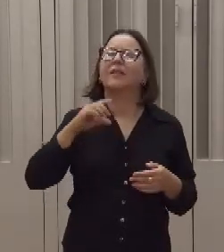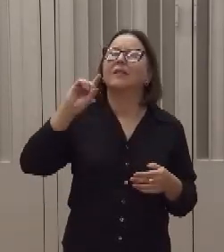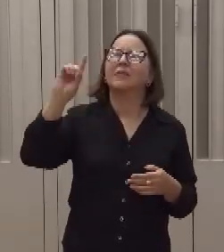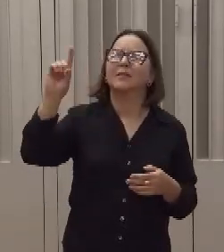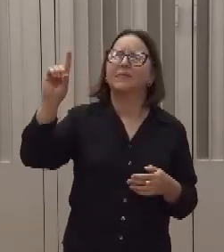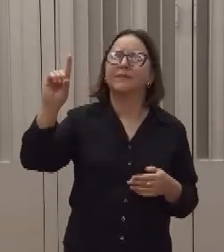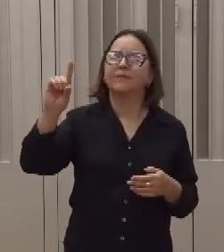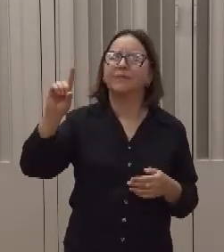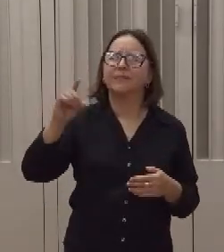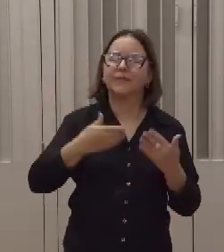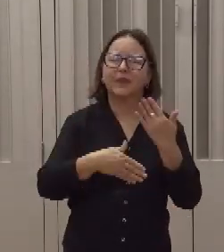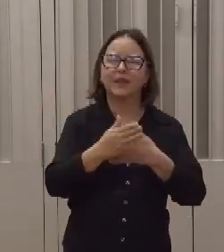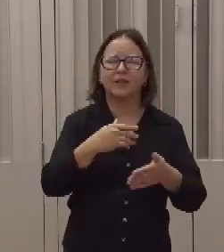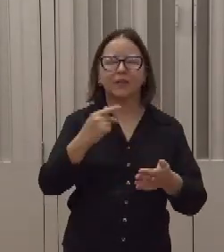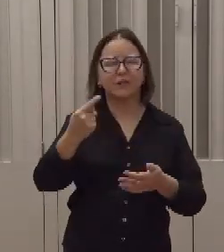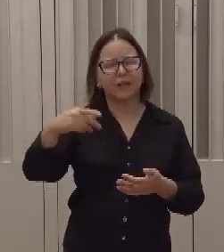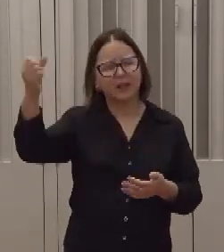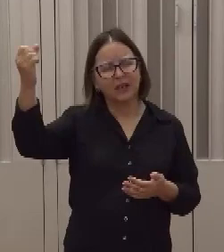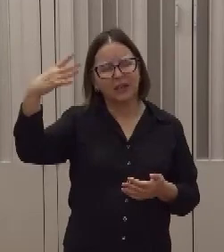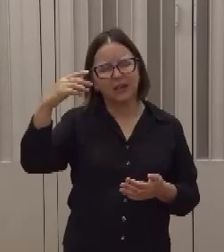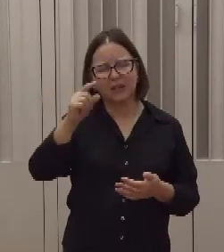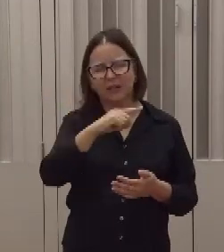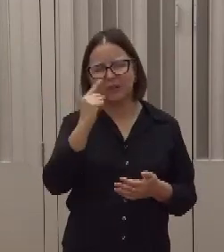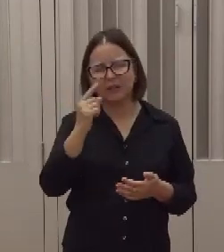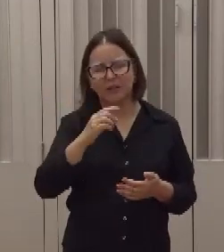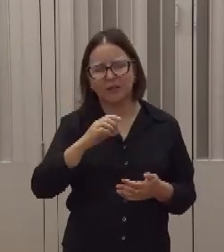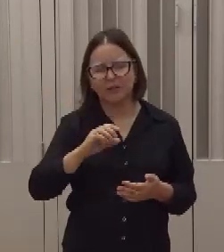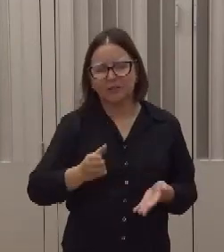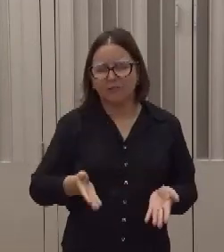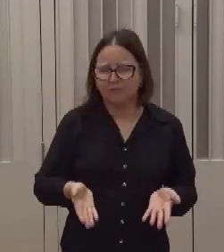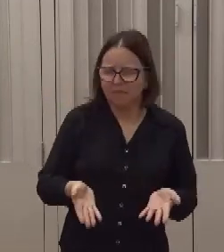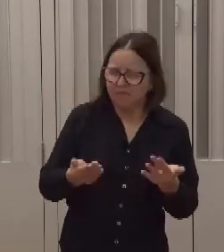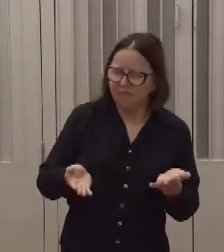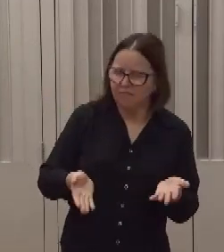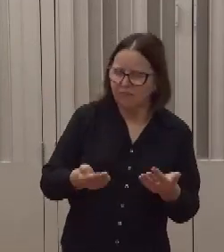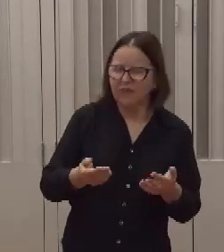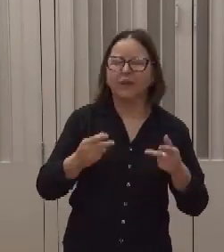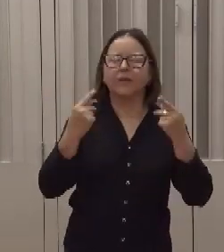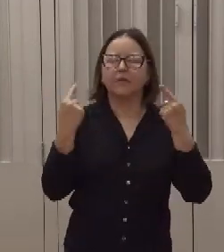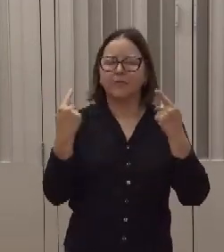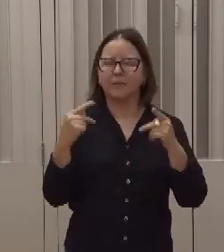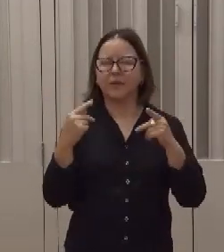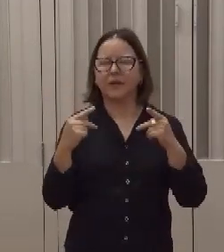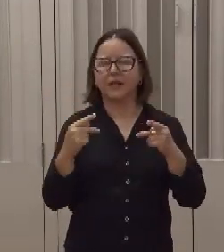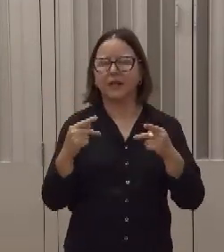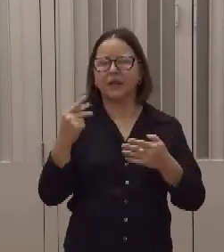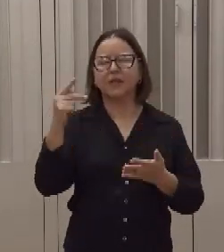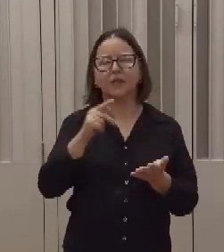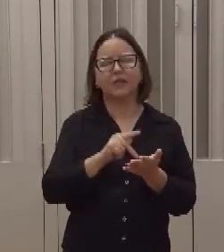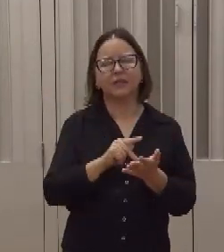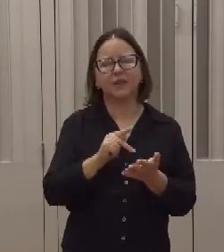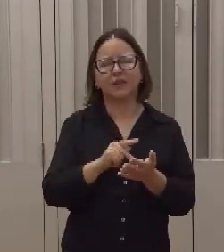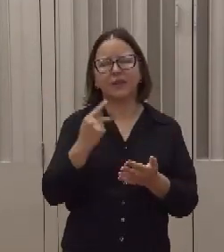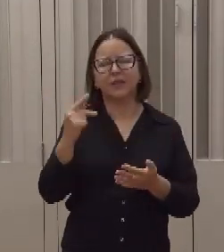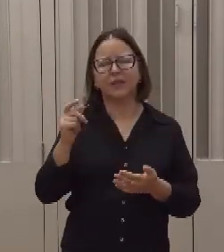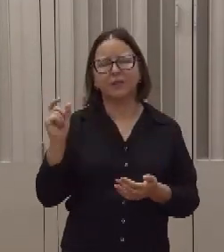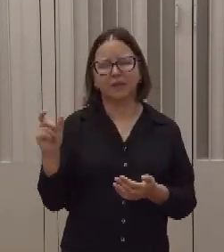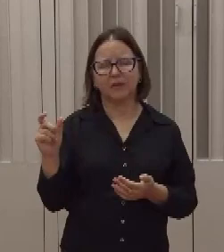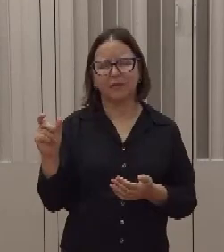Que pela Tua graça nós sejamos encorajados pela pregação das Tuas verdades, da Tua